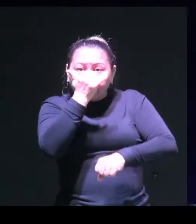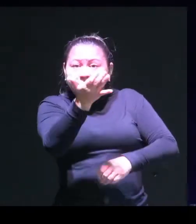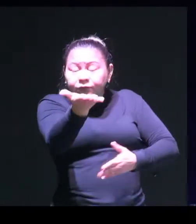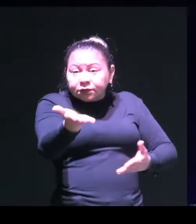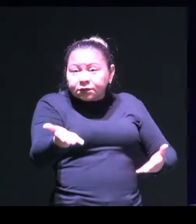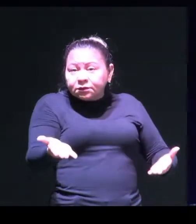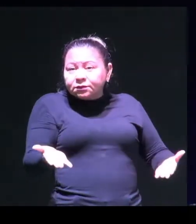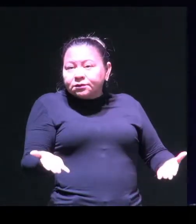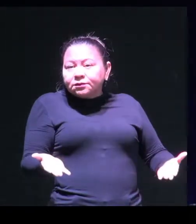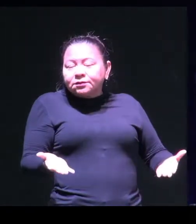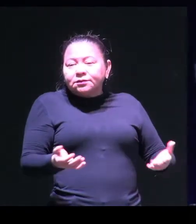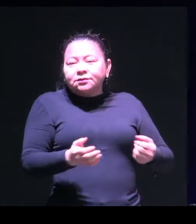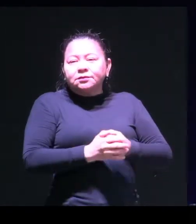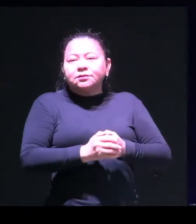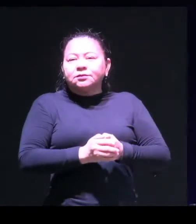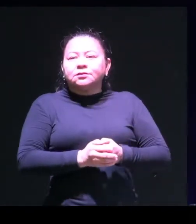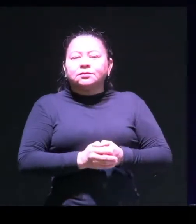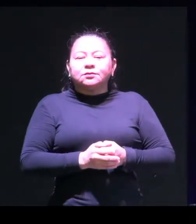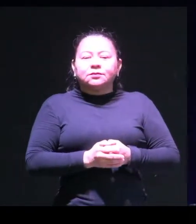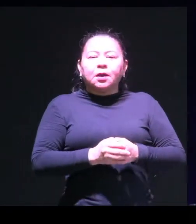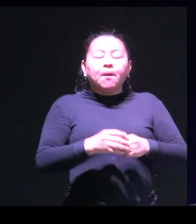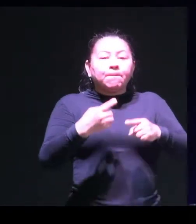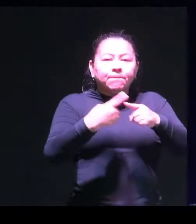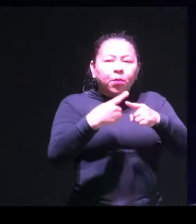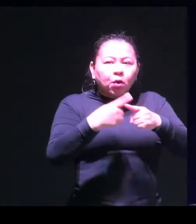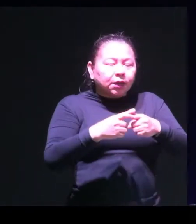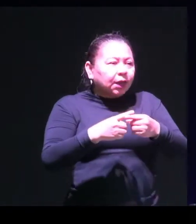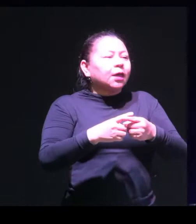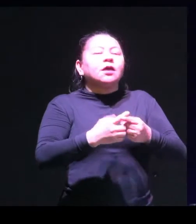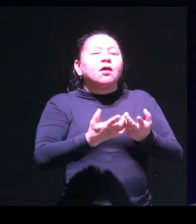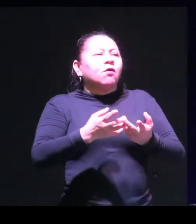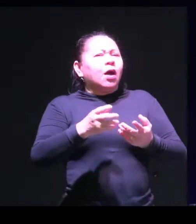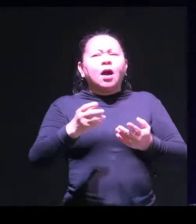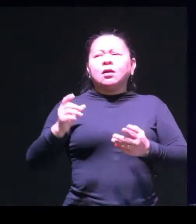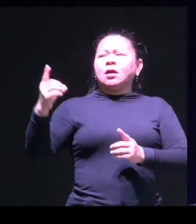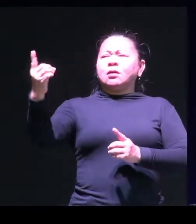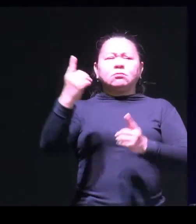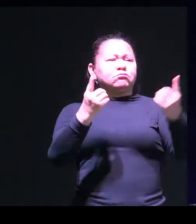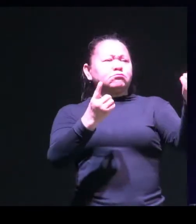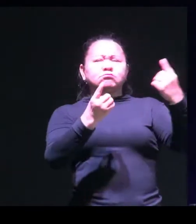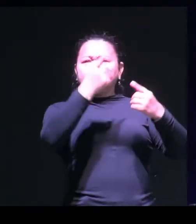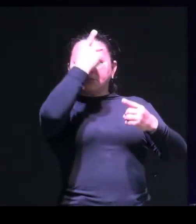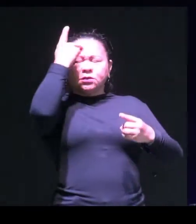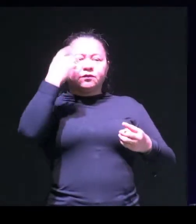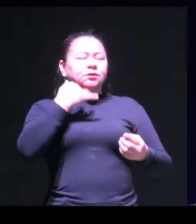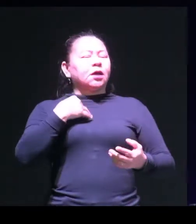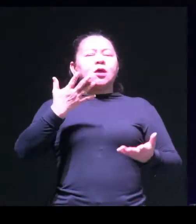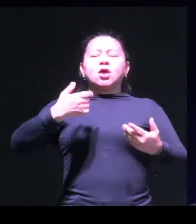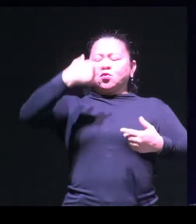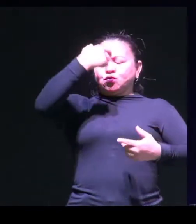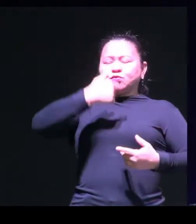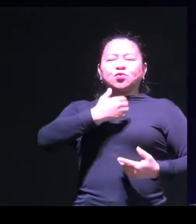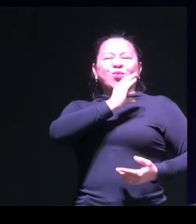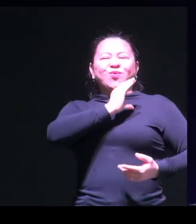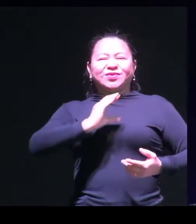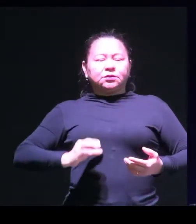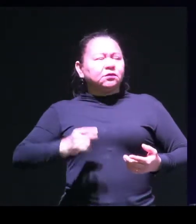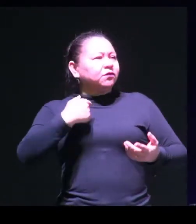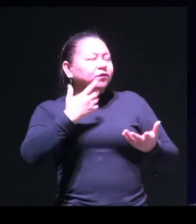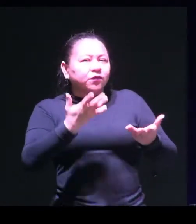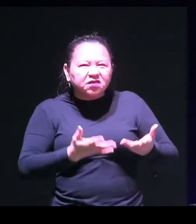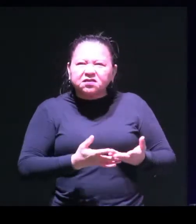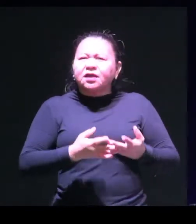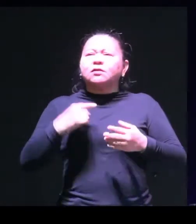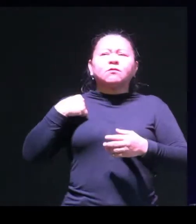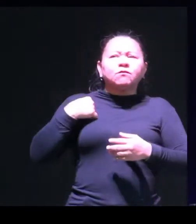ainda ele diz: tenham cuidado para que ninguém vos engane. Porque muitos virão em meu nome dizendo: eu sou o Cristo, e enganarão a muitos. E vocês ouvirão falar